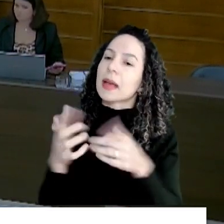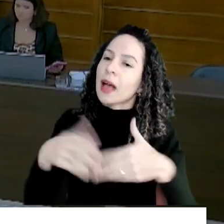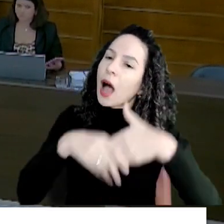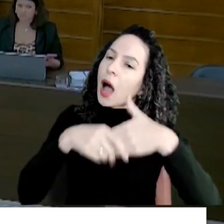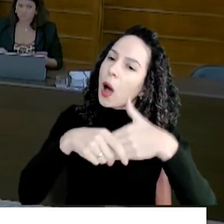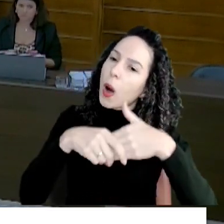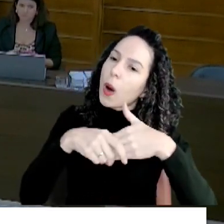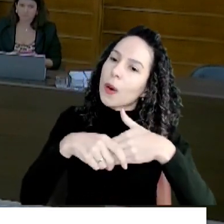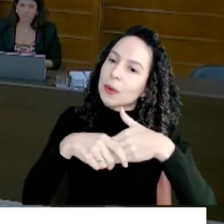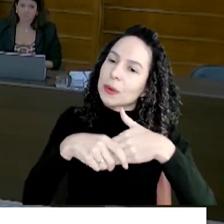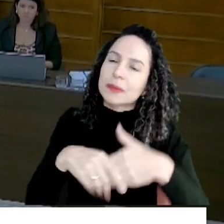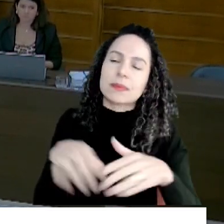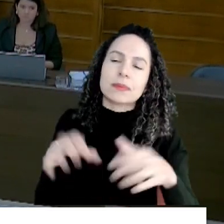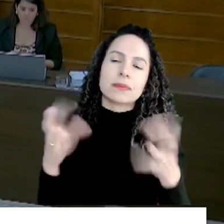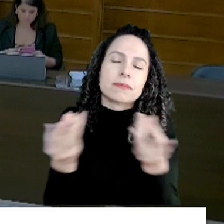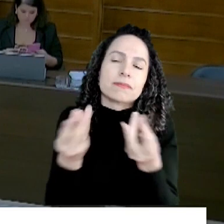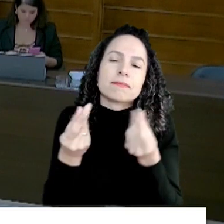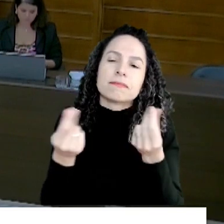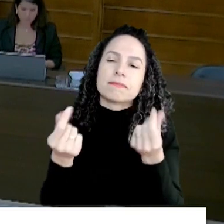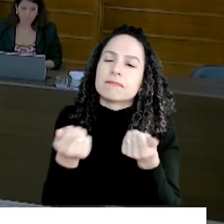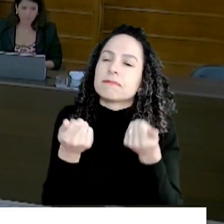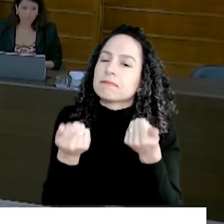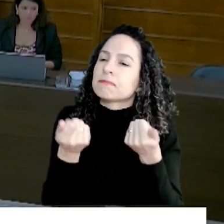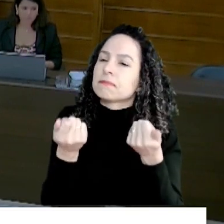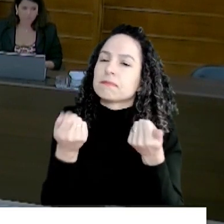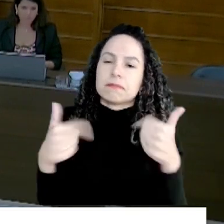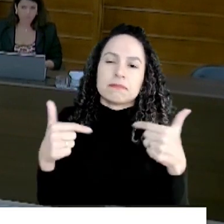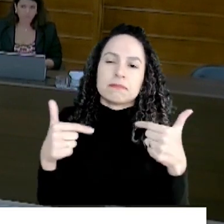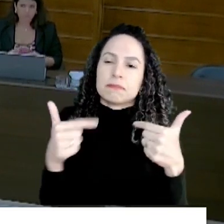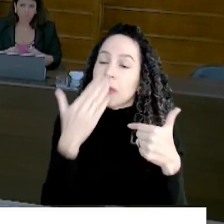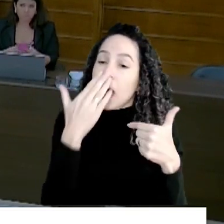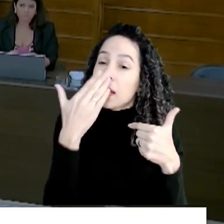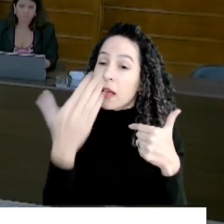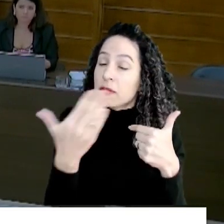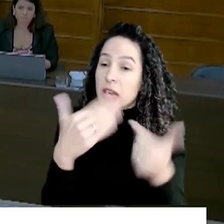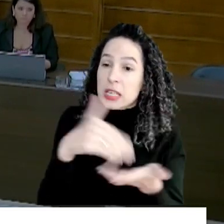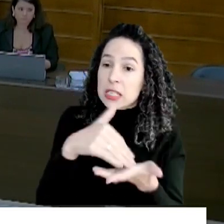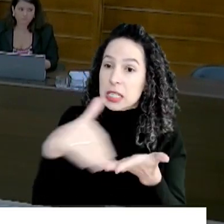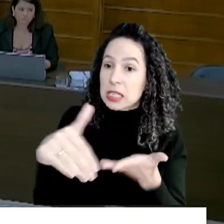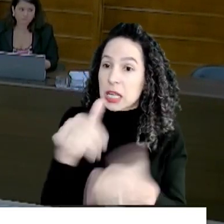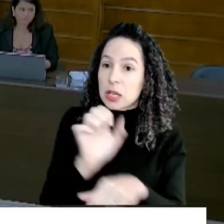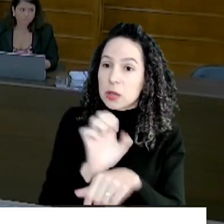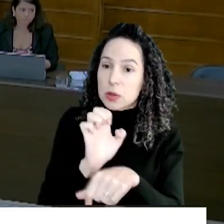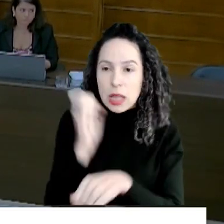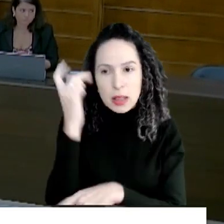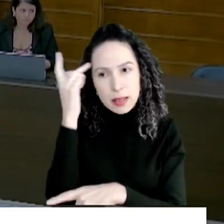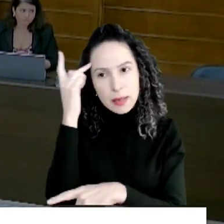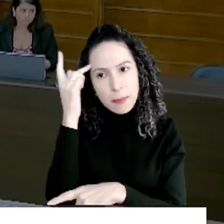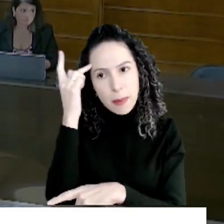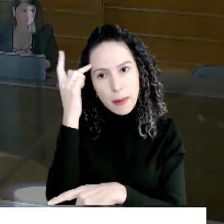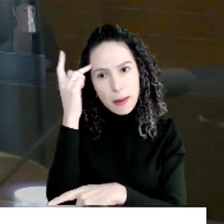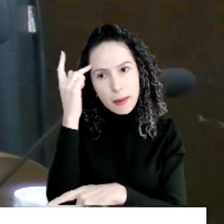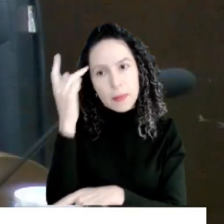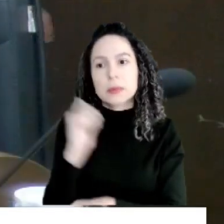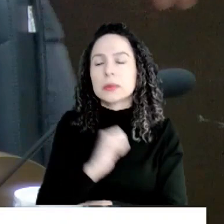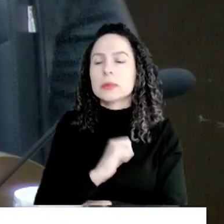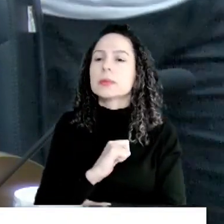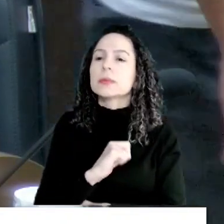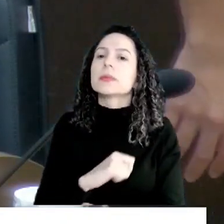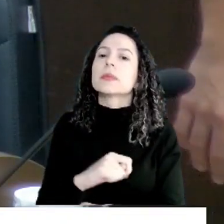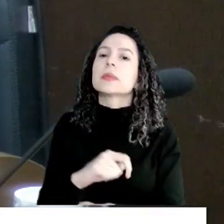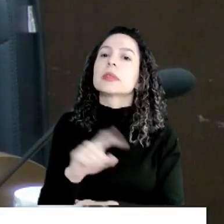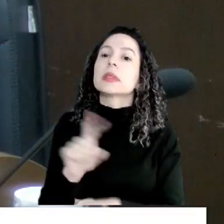pelo excelente trabalho que o senhor fez à frente da Secretaria do Estado de São Paulo. E como o